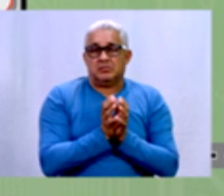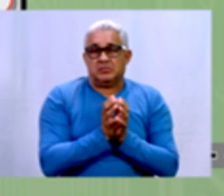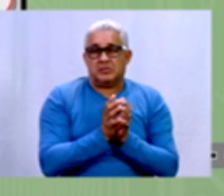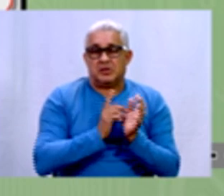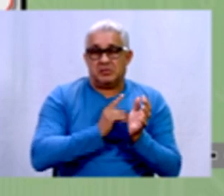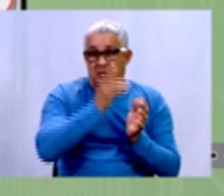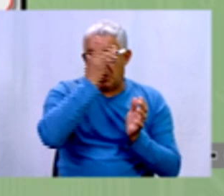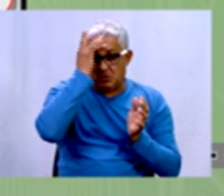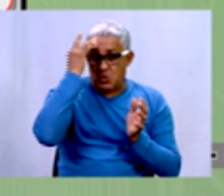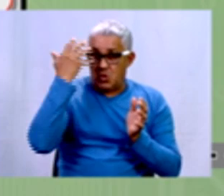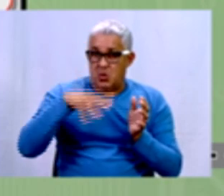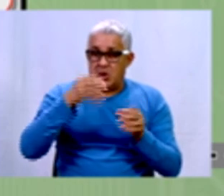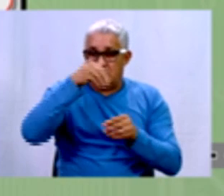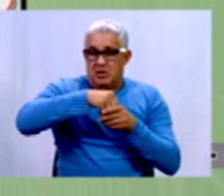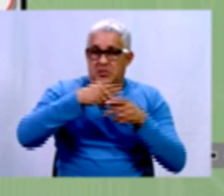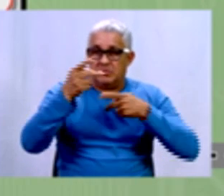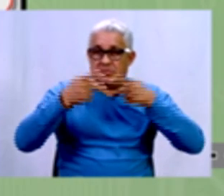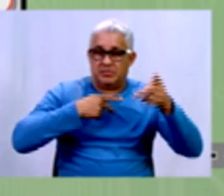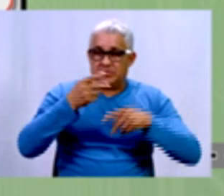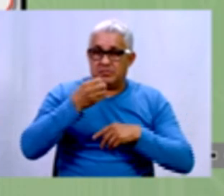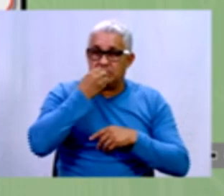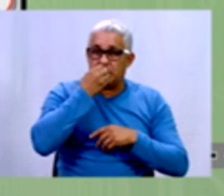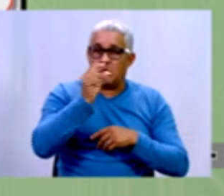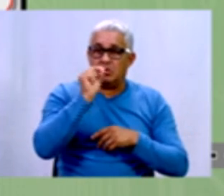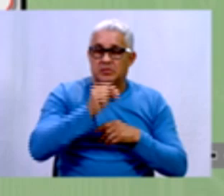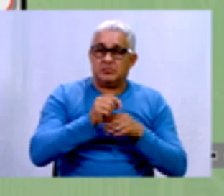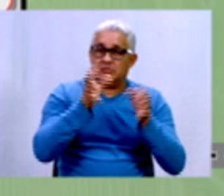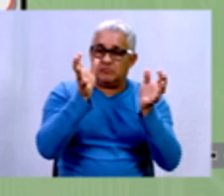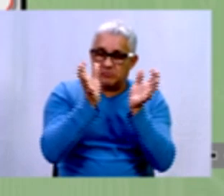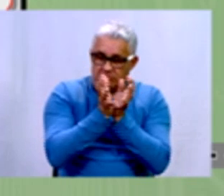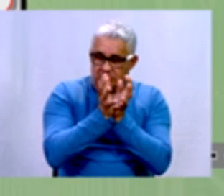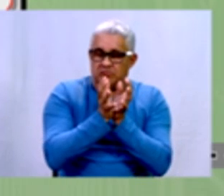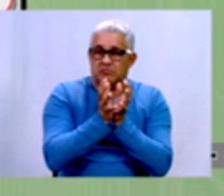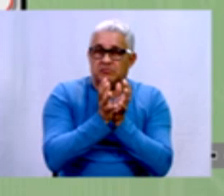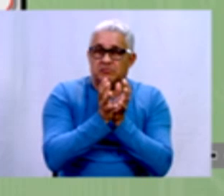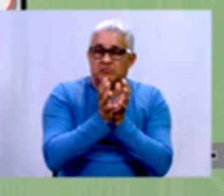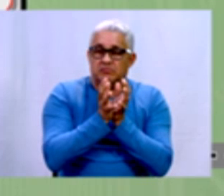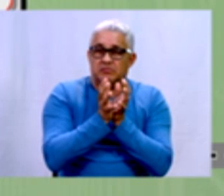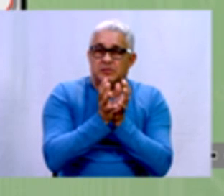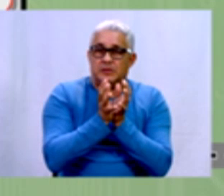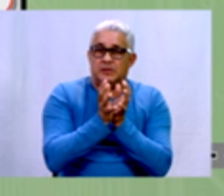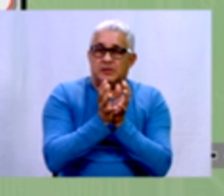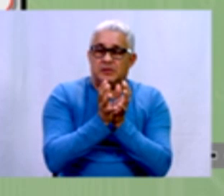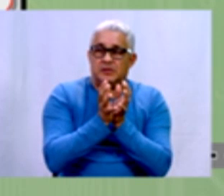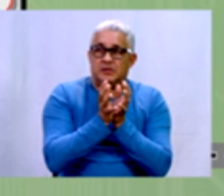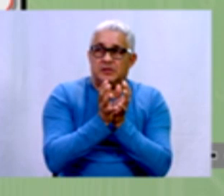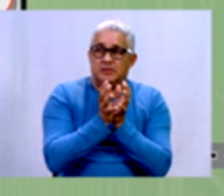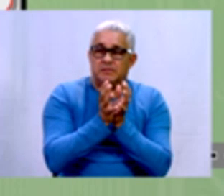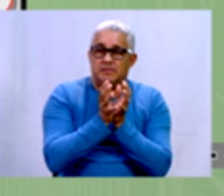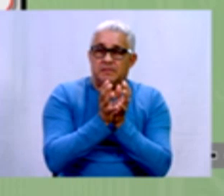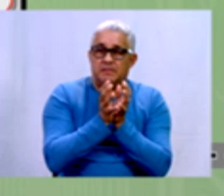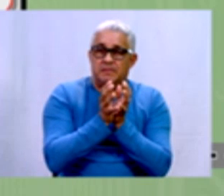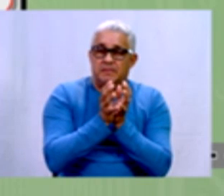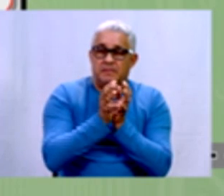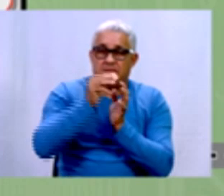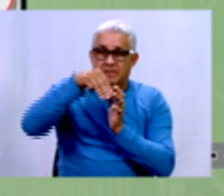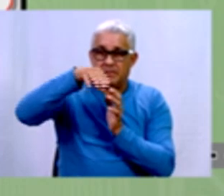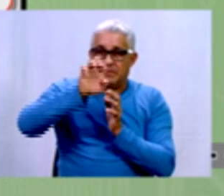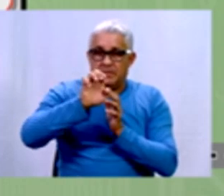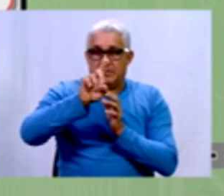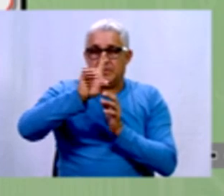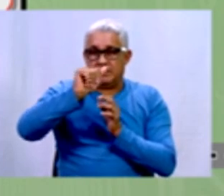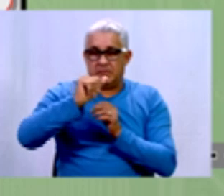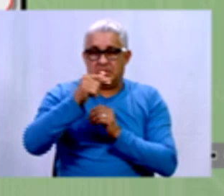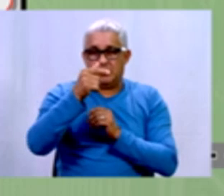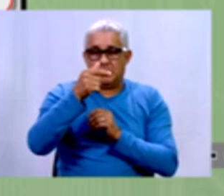muitas pessoas envolvidas no projeto, mas o ideal sempre é termos os times em tamanhos de medida média, ou seja, de 7 a 9